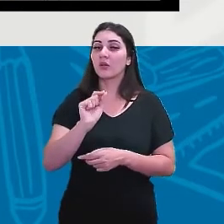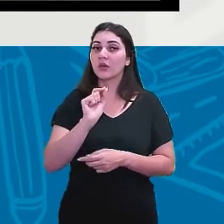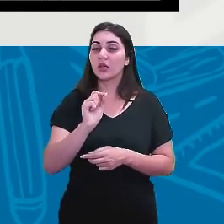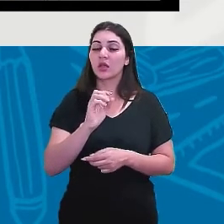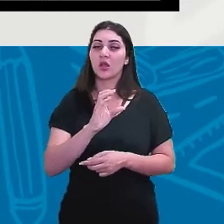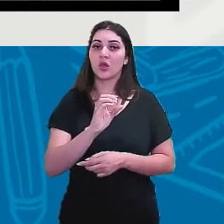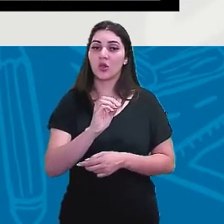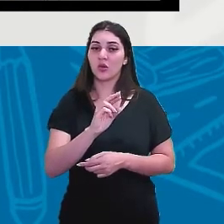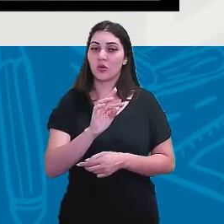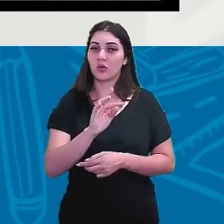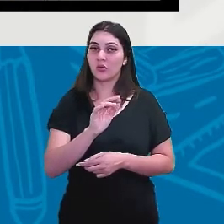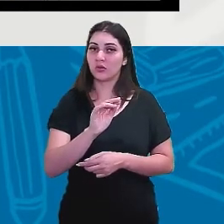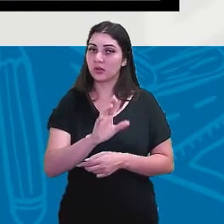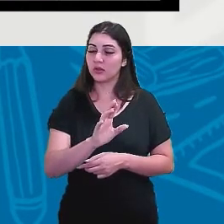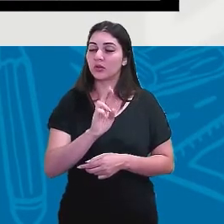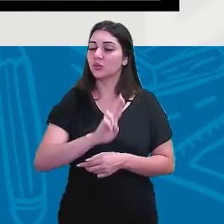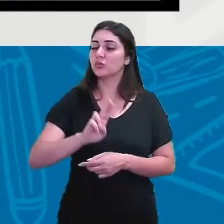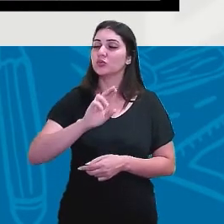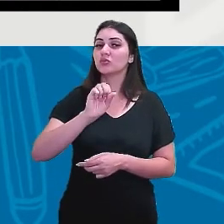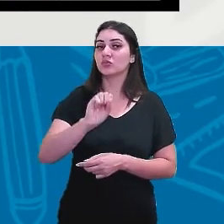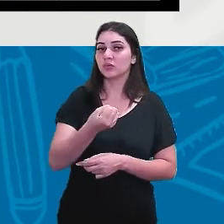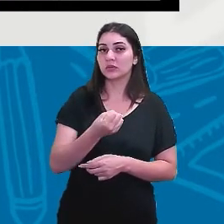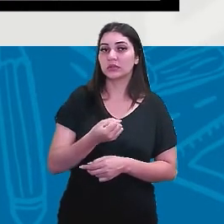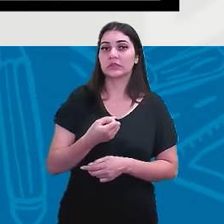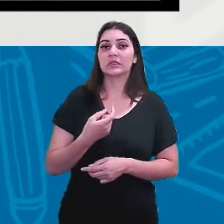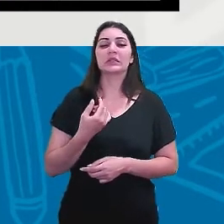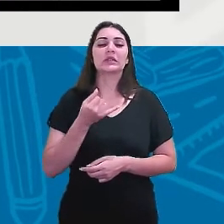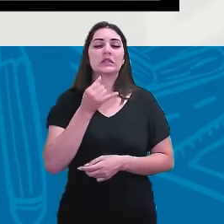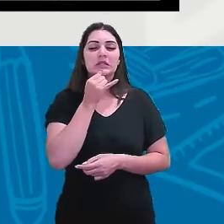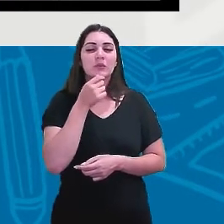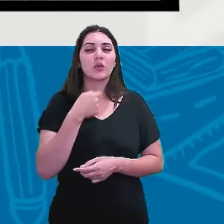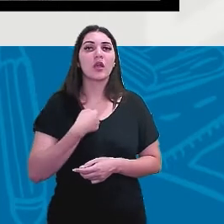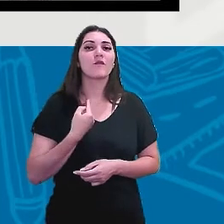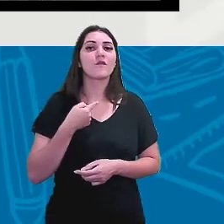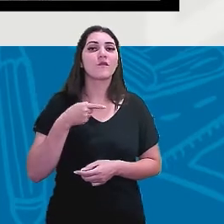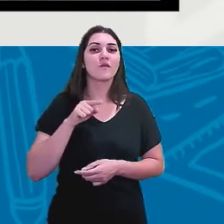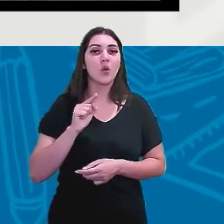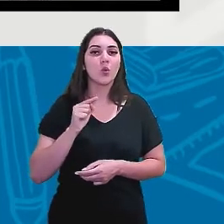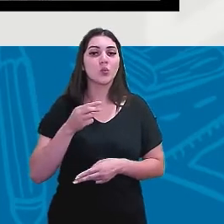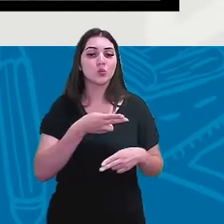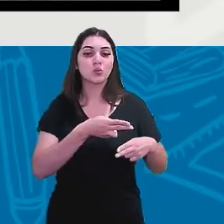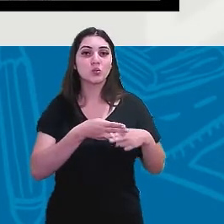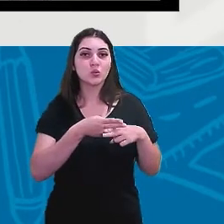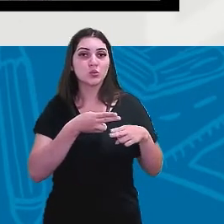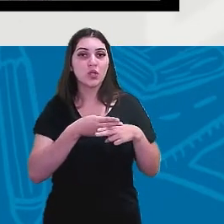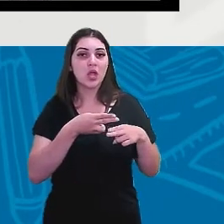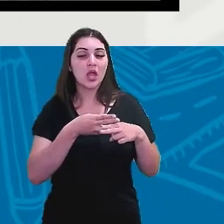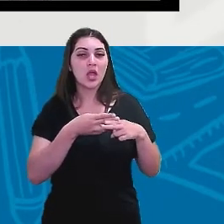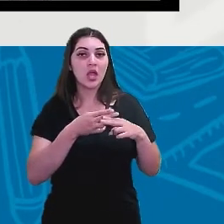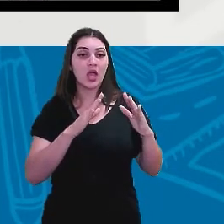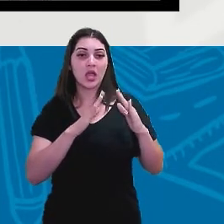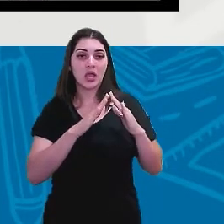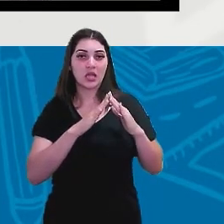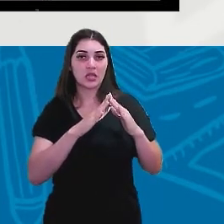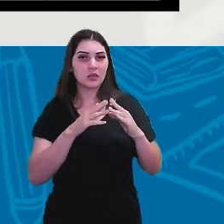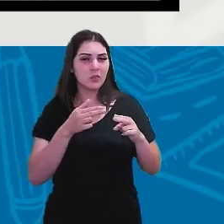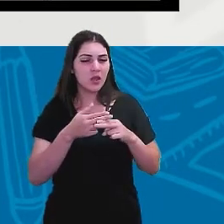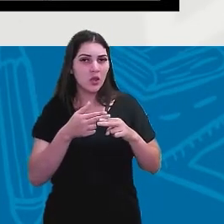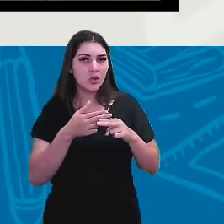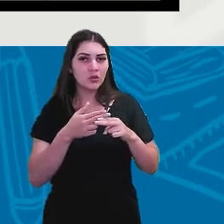uso S. Se eu digo irei serrar a casa, é para cortar a casa? Não,